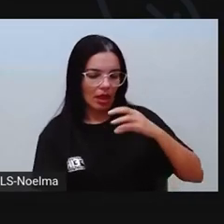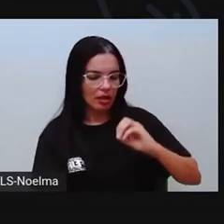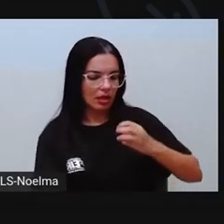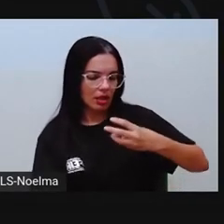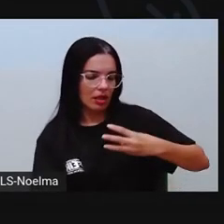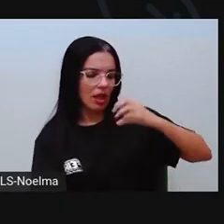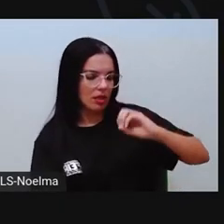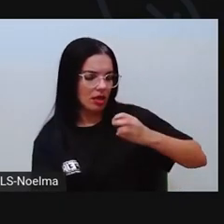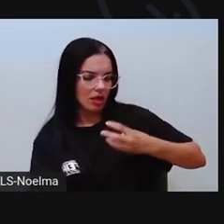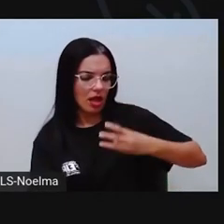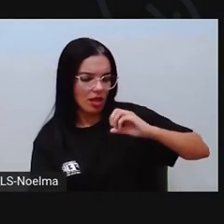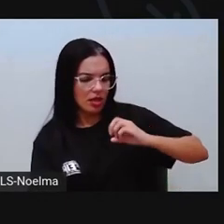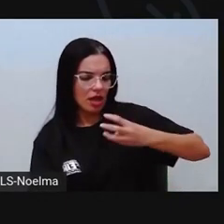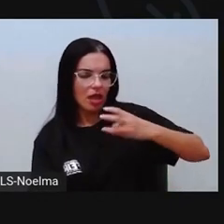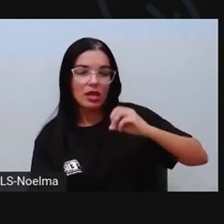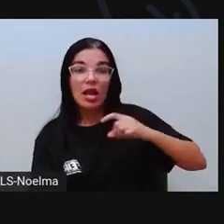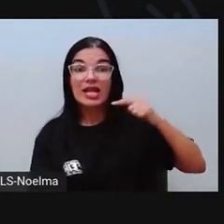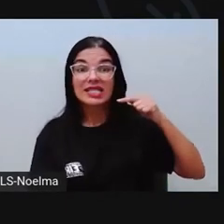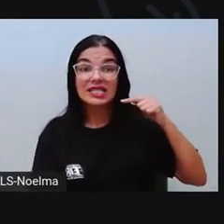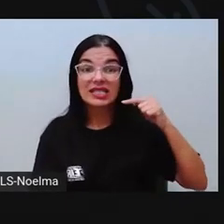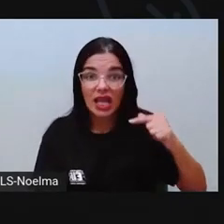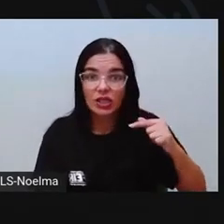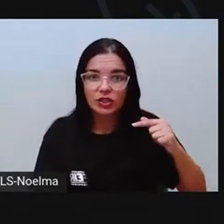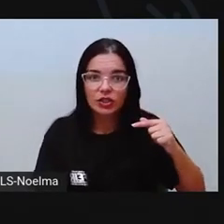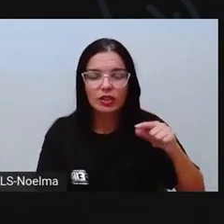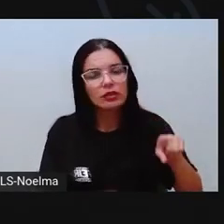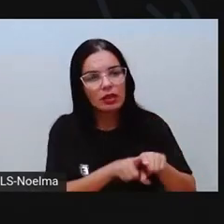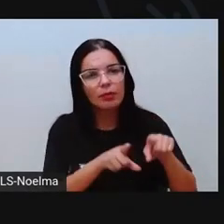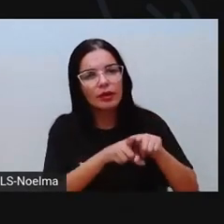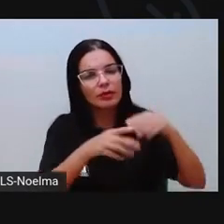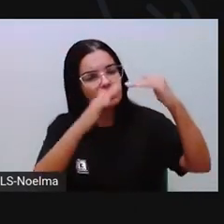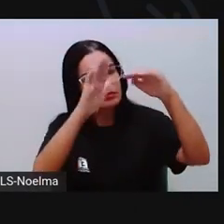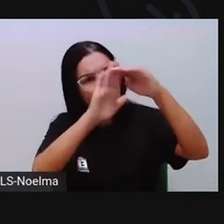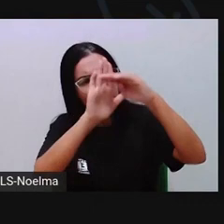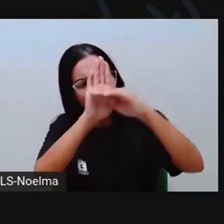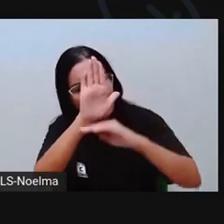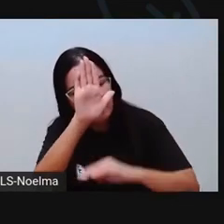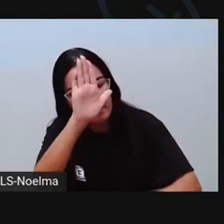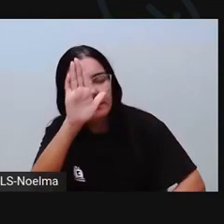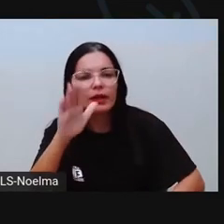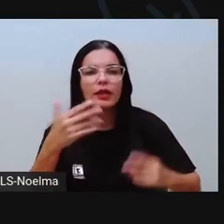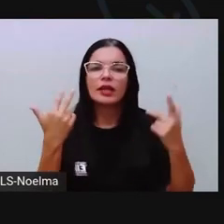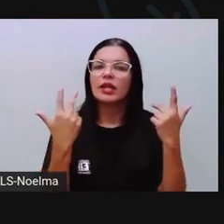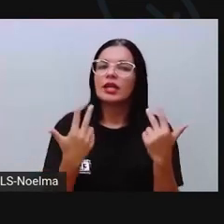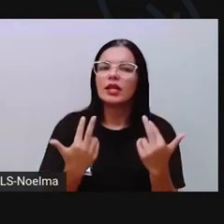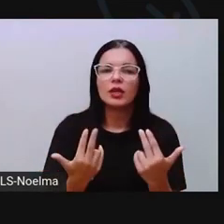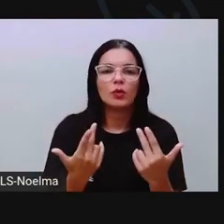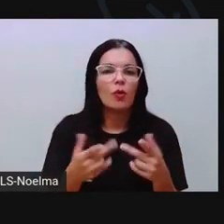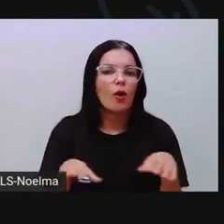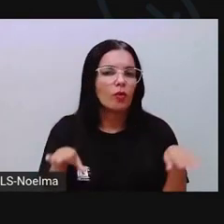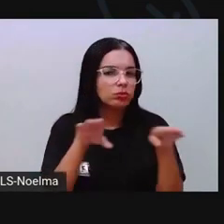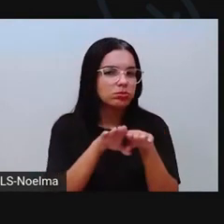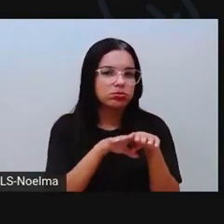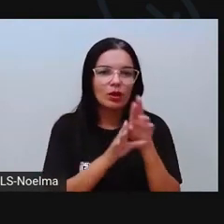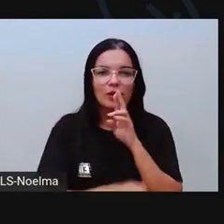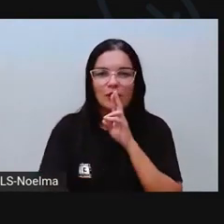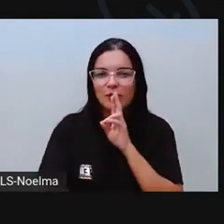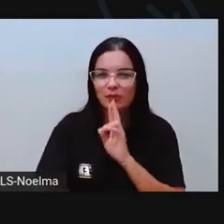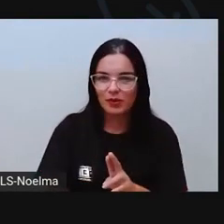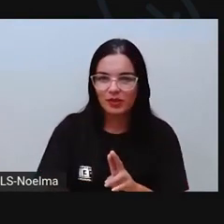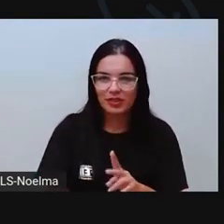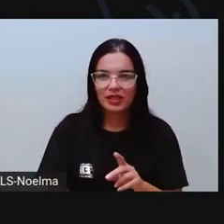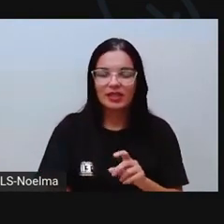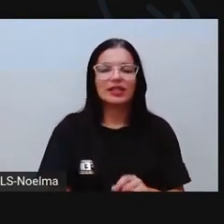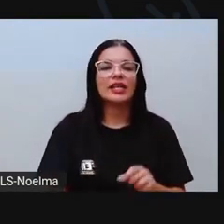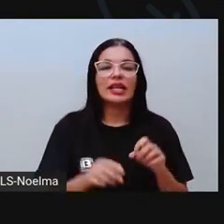mil, mais 30 mil, mais 30 mil, mais 30 mil. E resolver na forma de adição, que vai dar o mesmo valor. Deu o mesmo valor, então